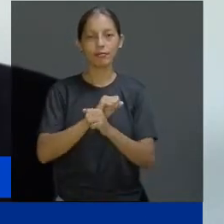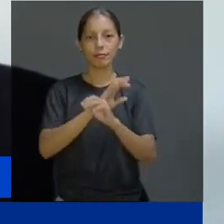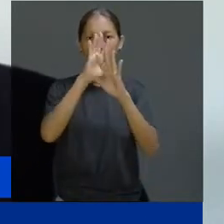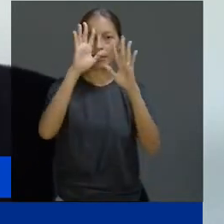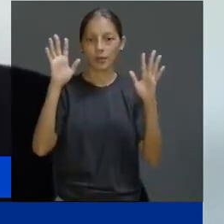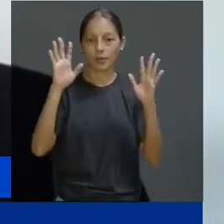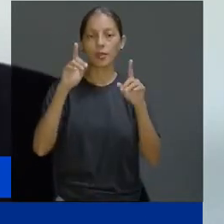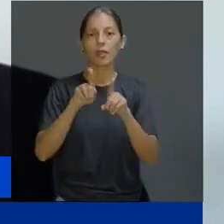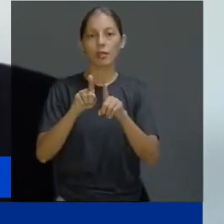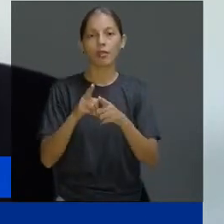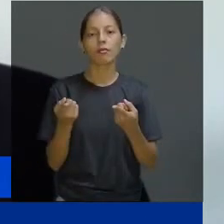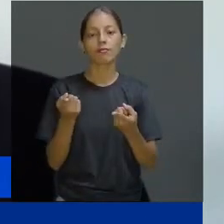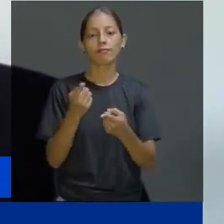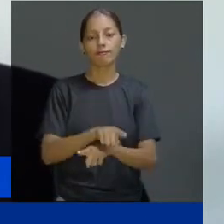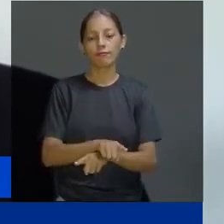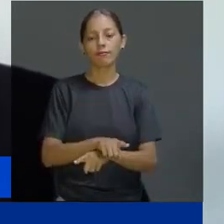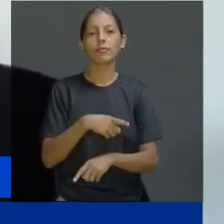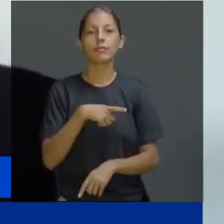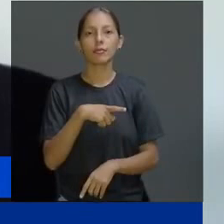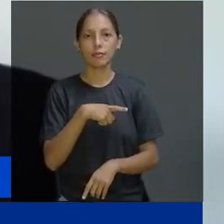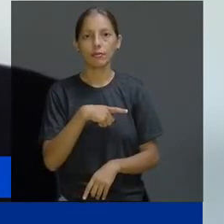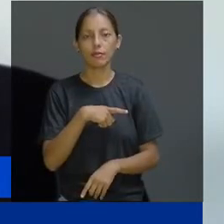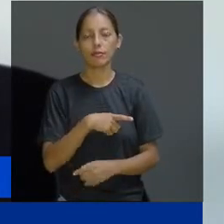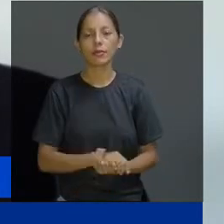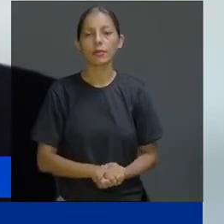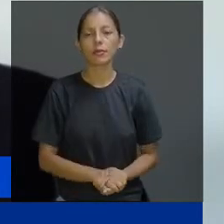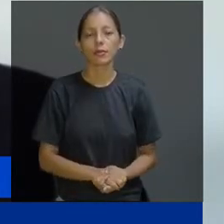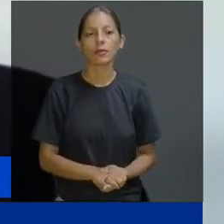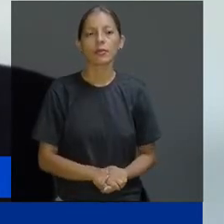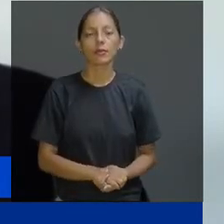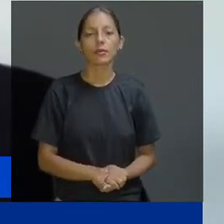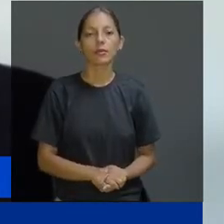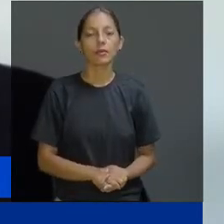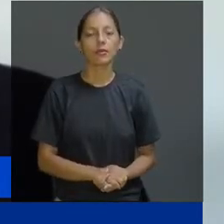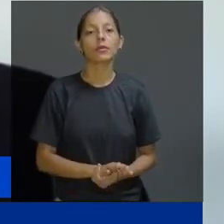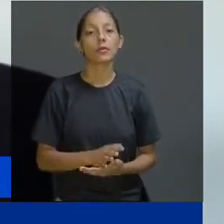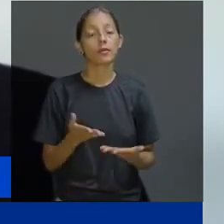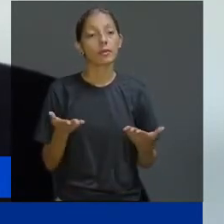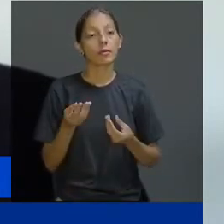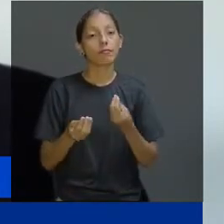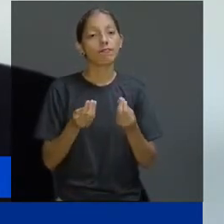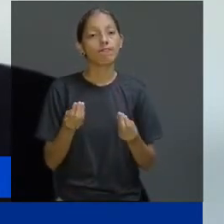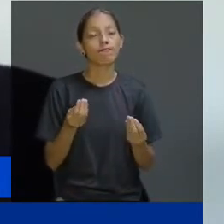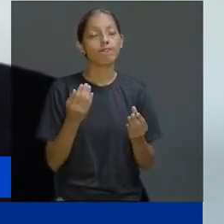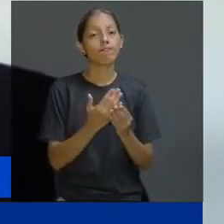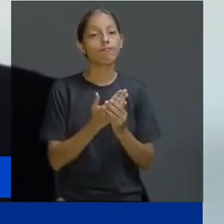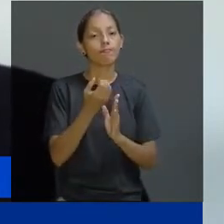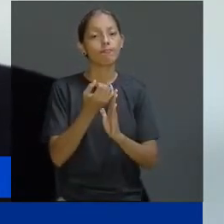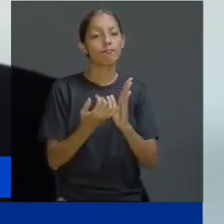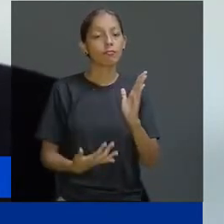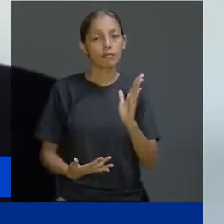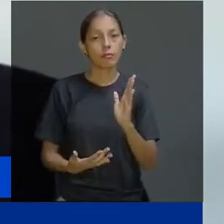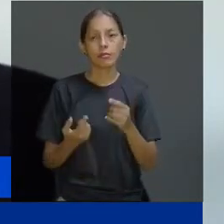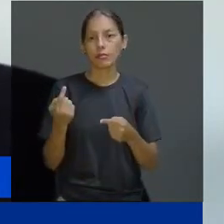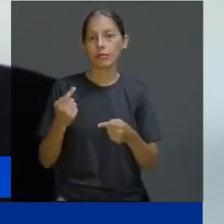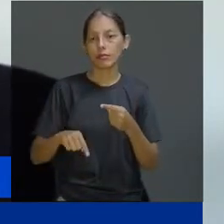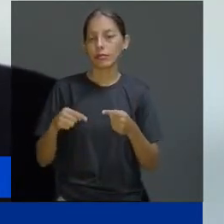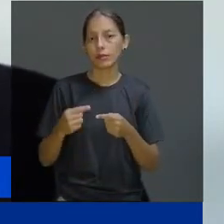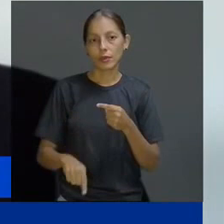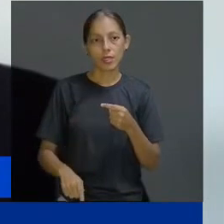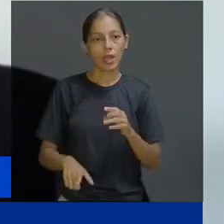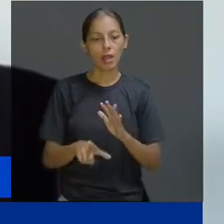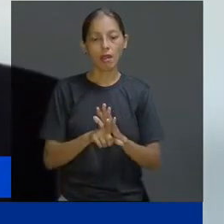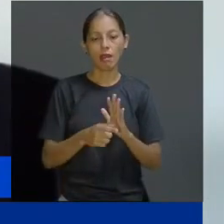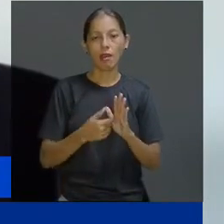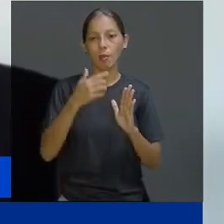ou contradição, e a esse respeito disse que os presentes embargos estão dissociados das hipóteses legais de